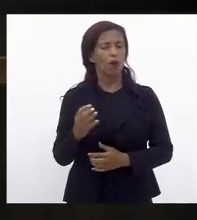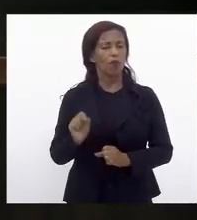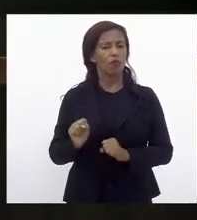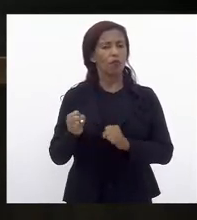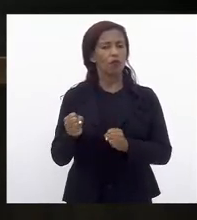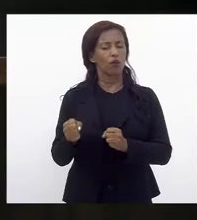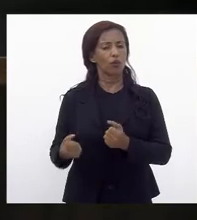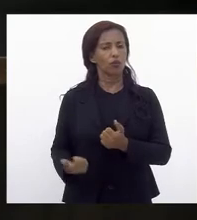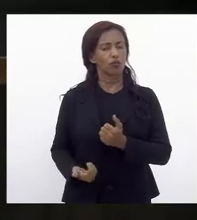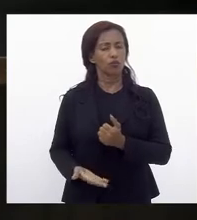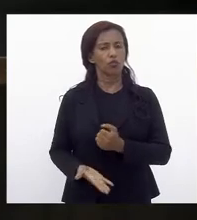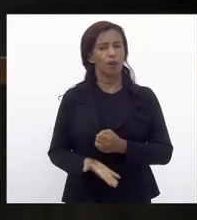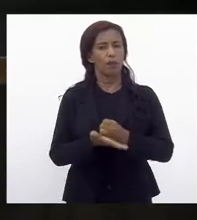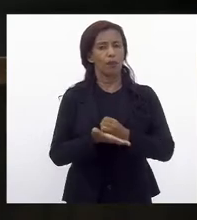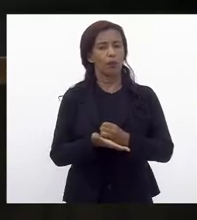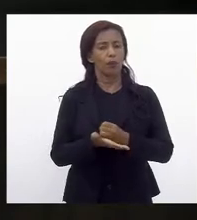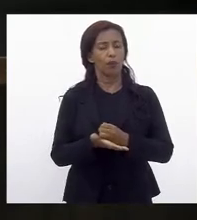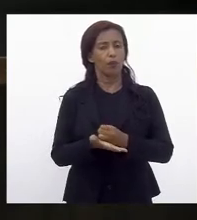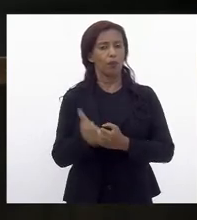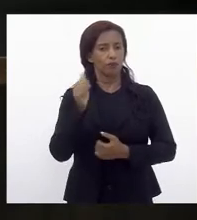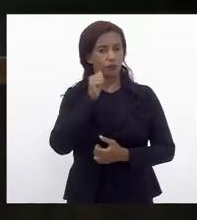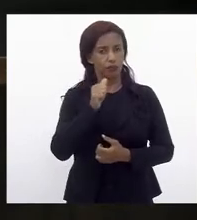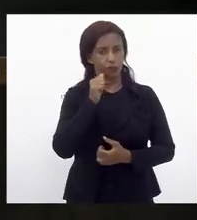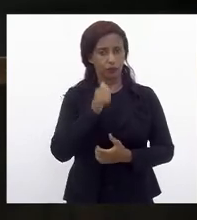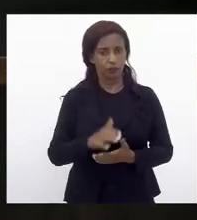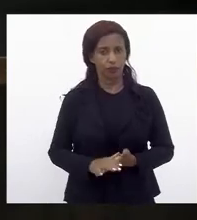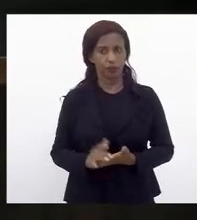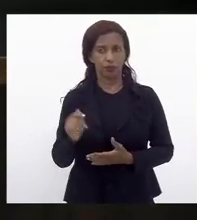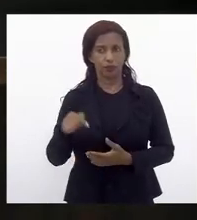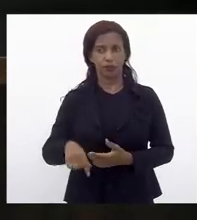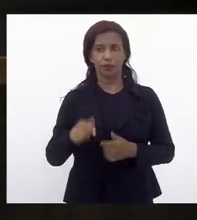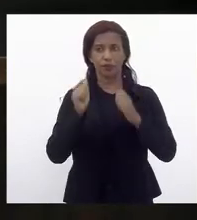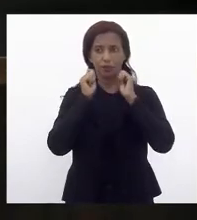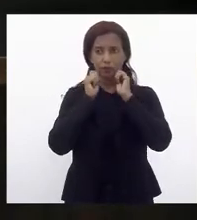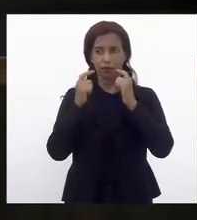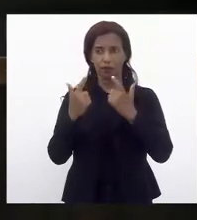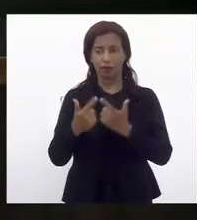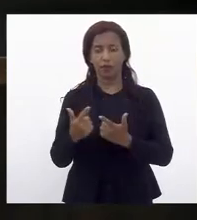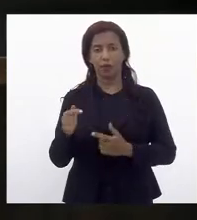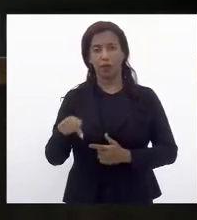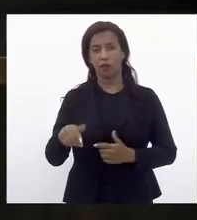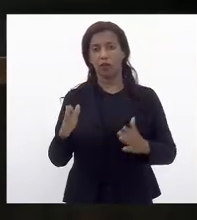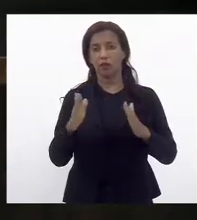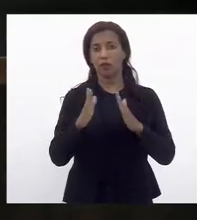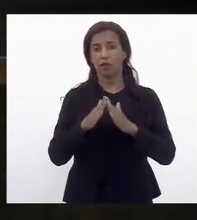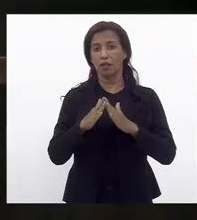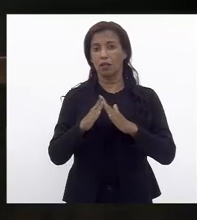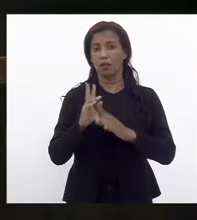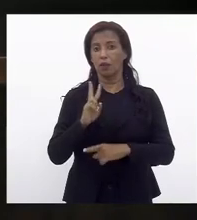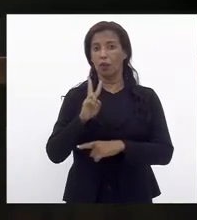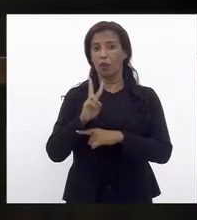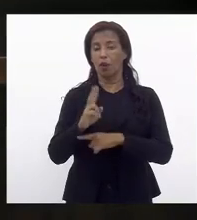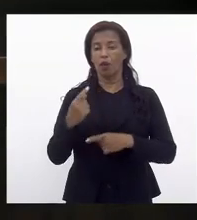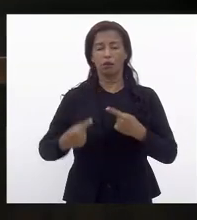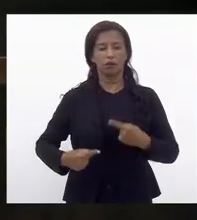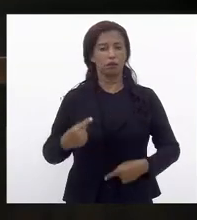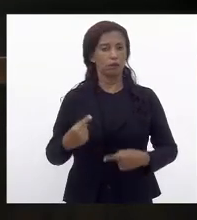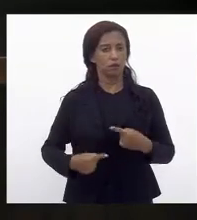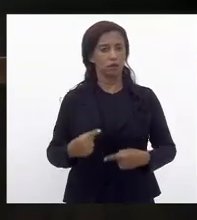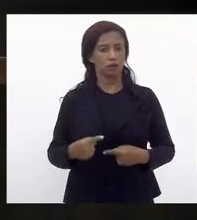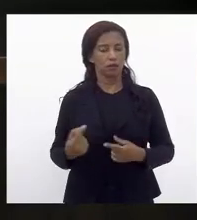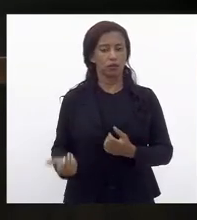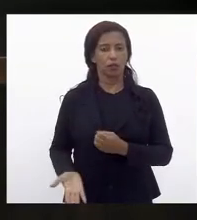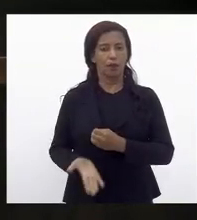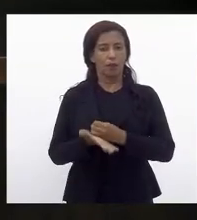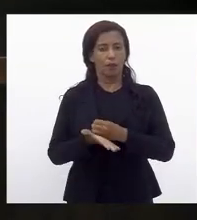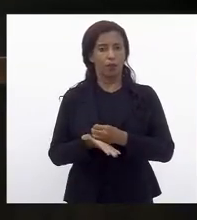de apoio e suporte para as mulheres aqui na Assembleia Legislativa. Nossa casa sempre foi vanguarda nas políticas de